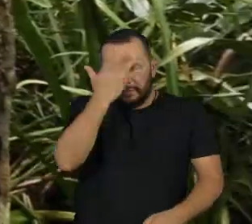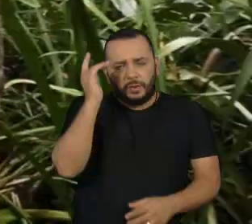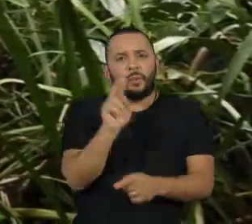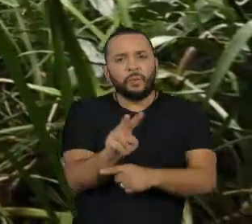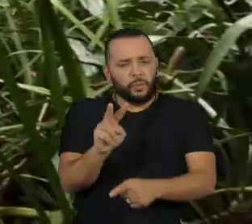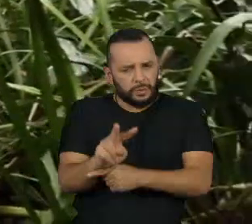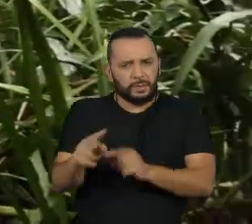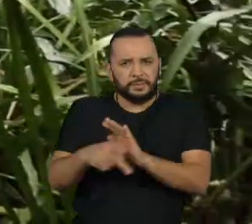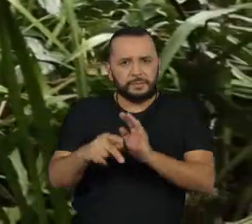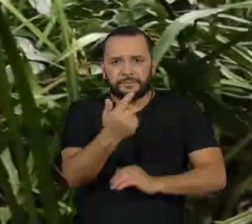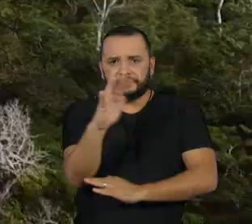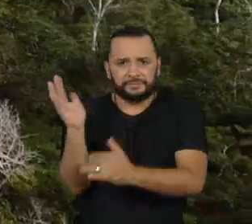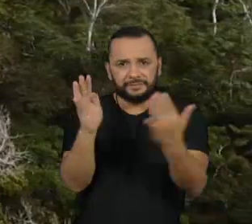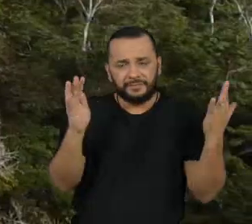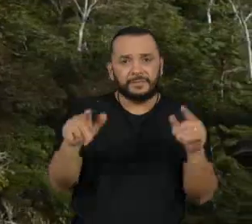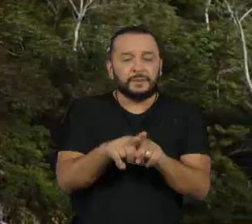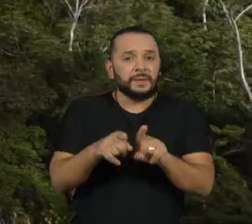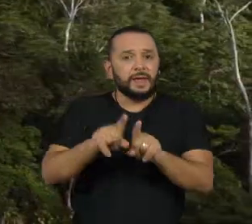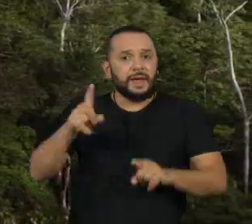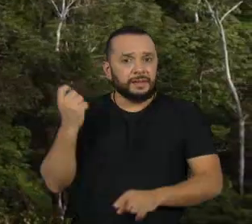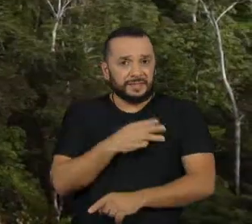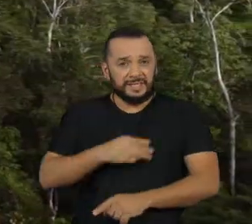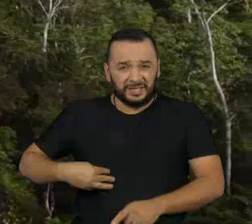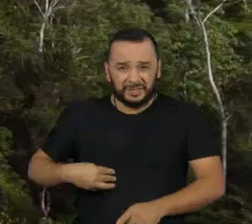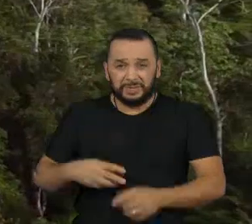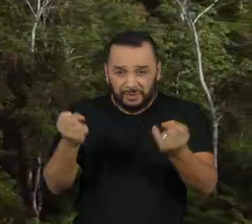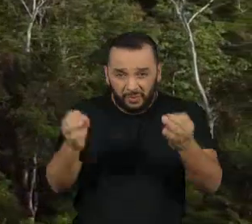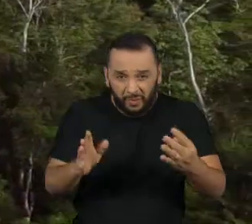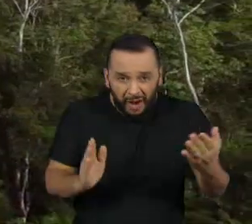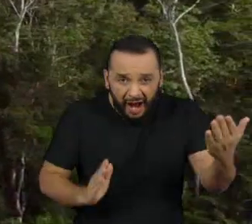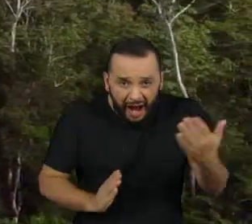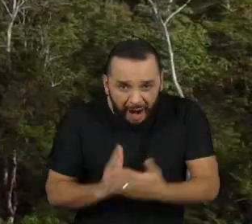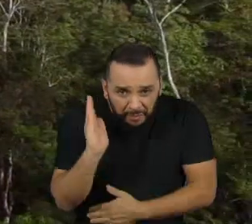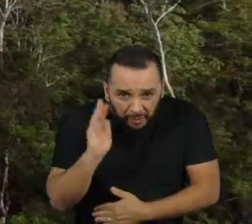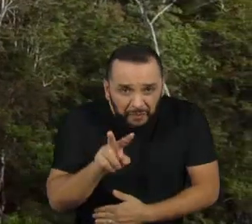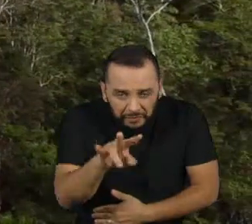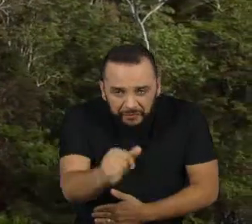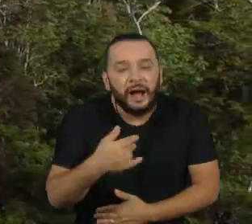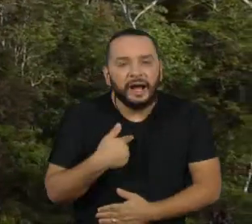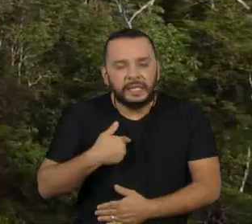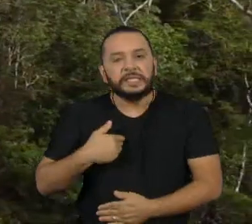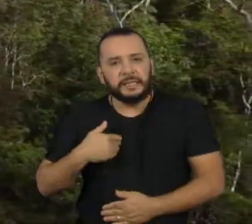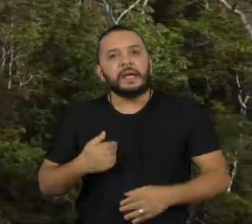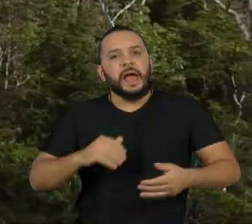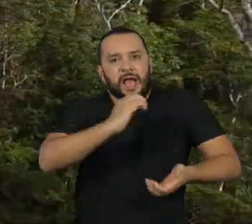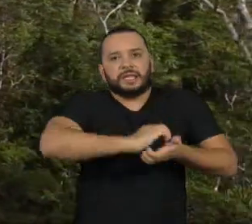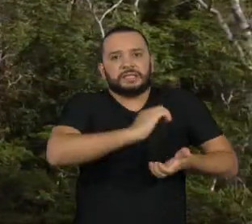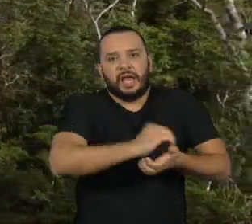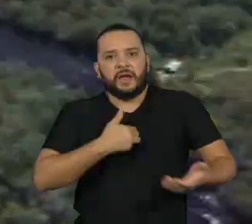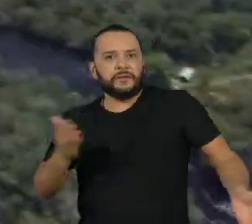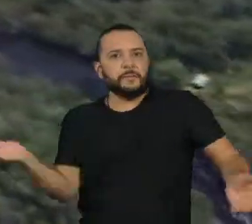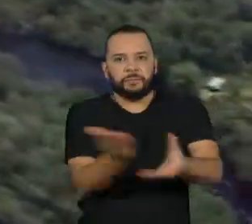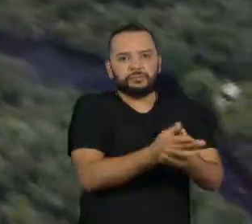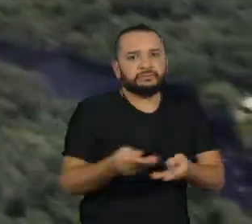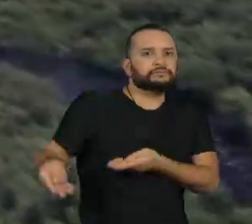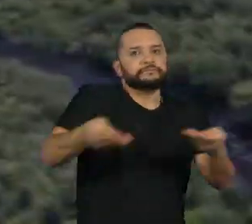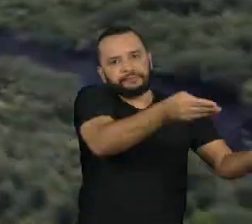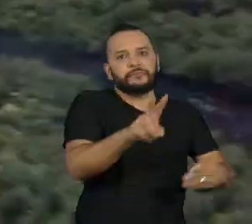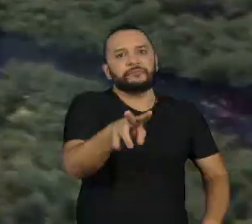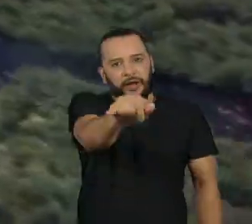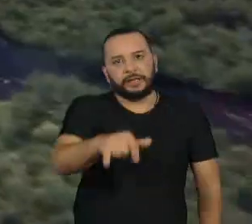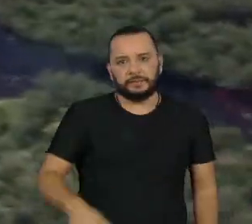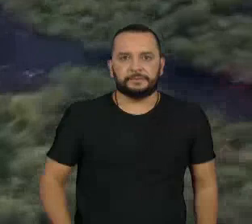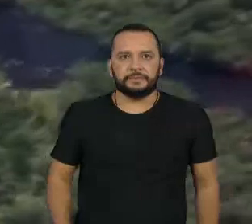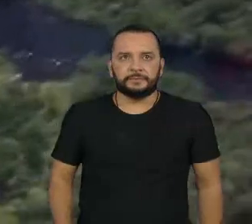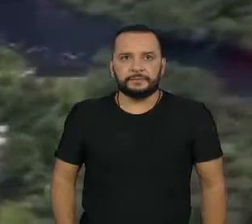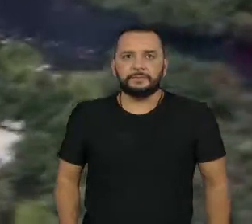dizem que, se aprovado, o tema será questionado no Supremo Tribunal Federal. O conflito armado em